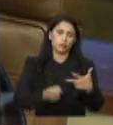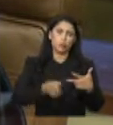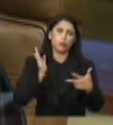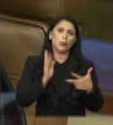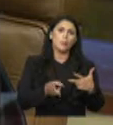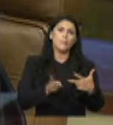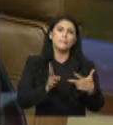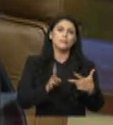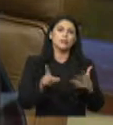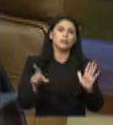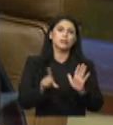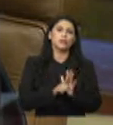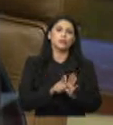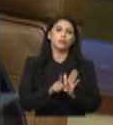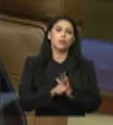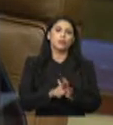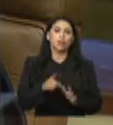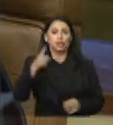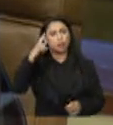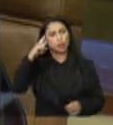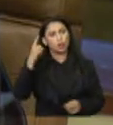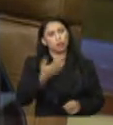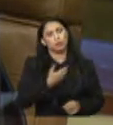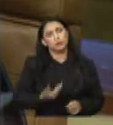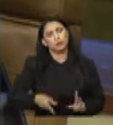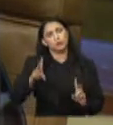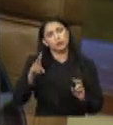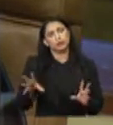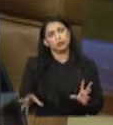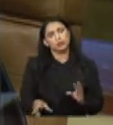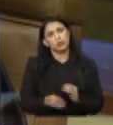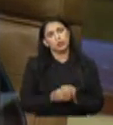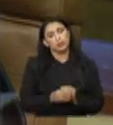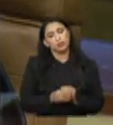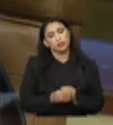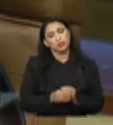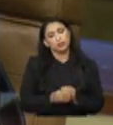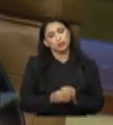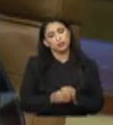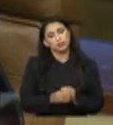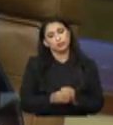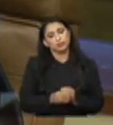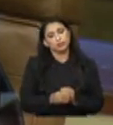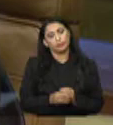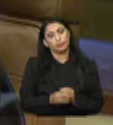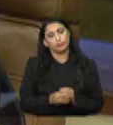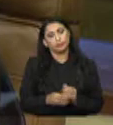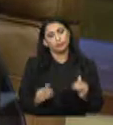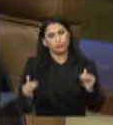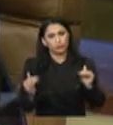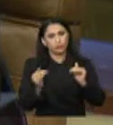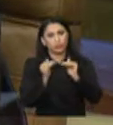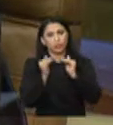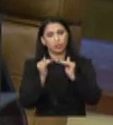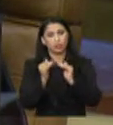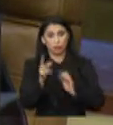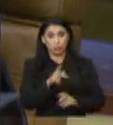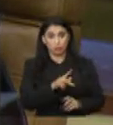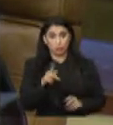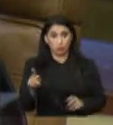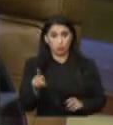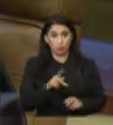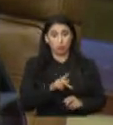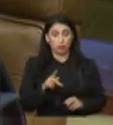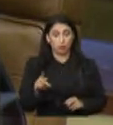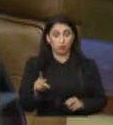ainda que se trate de lei de ordem pública fechou "da situação é nessa linha que o professor